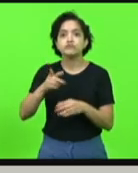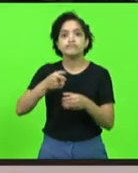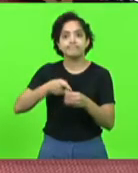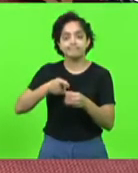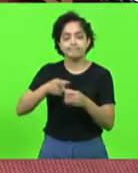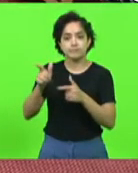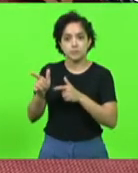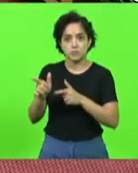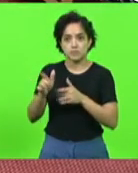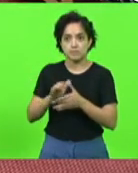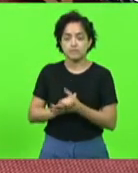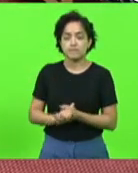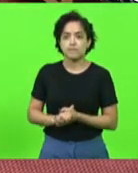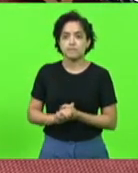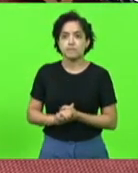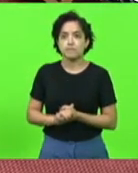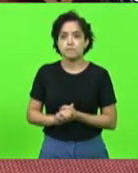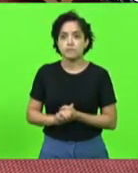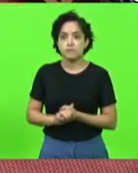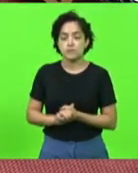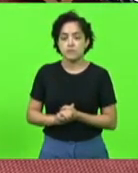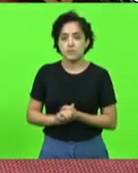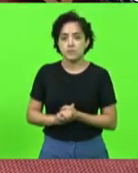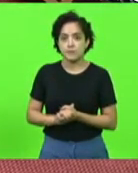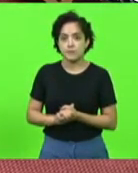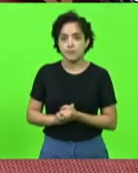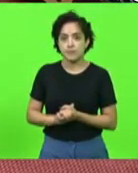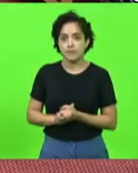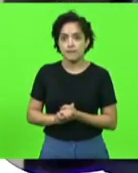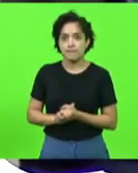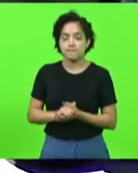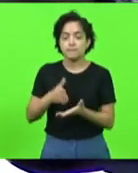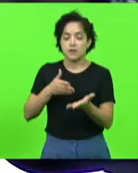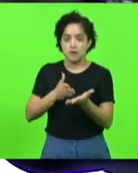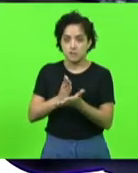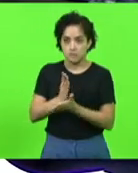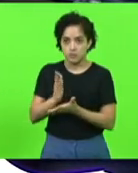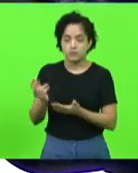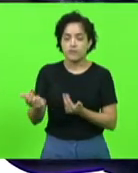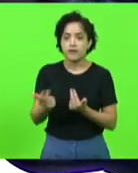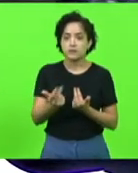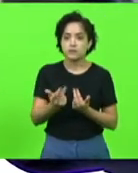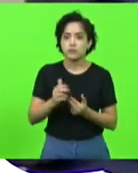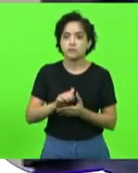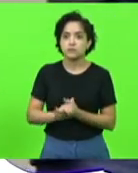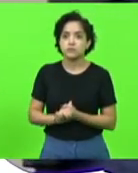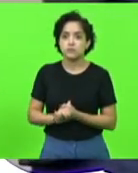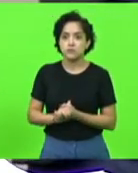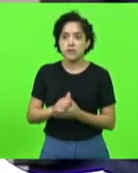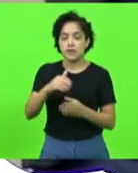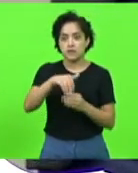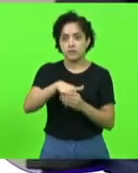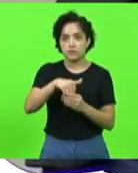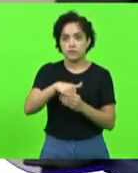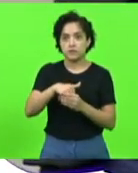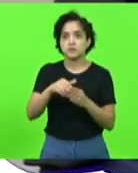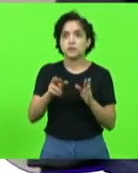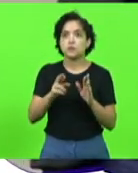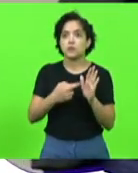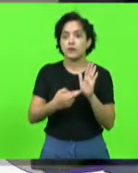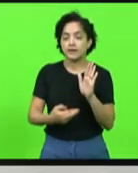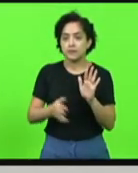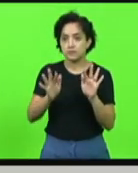Em votação, deputados que aprovam, permaneçam como se encontram. Aprovado por unanimidade. Em votação, redação final do projeto de